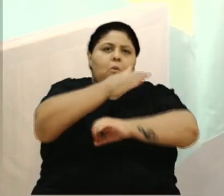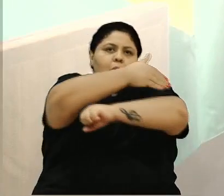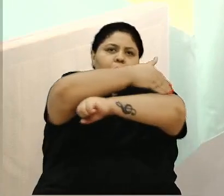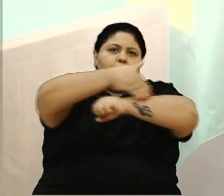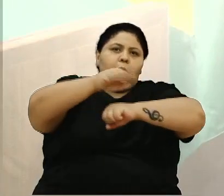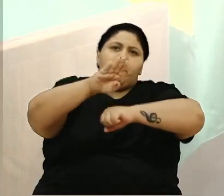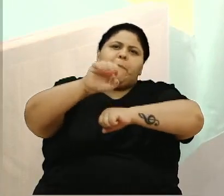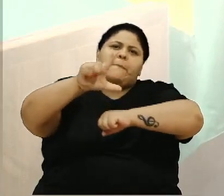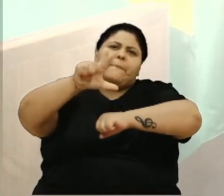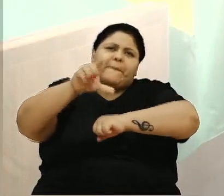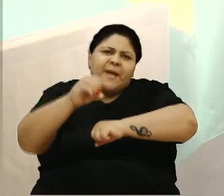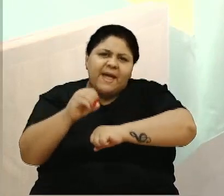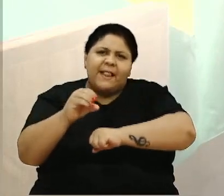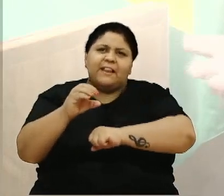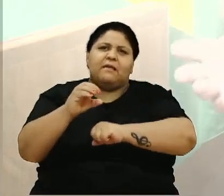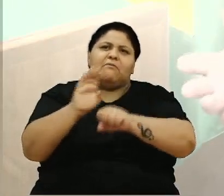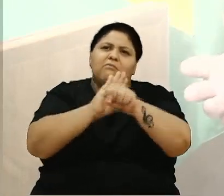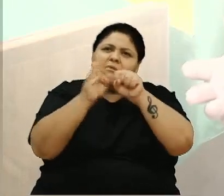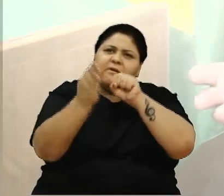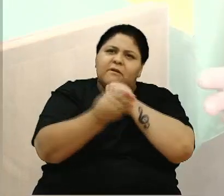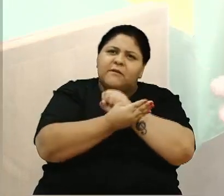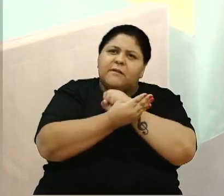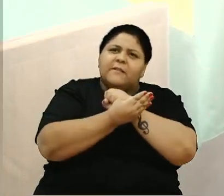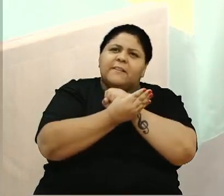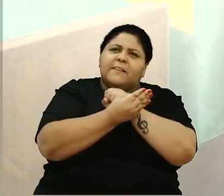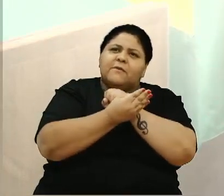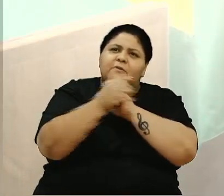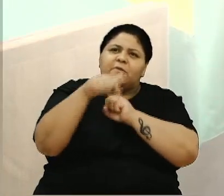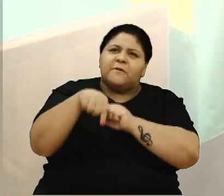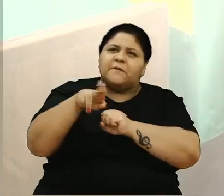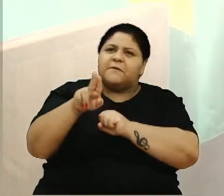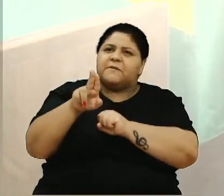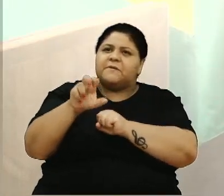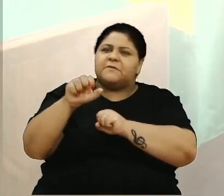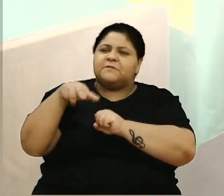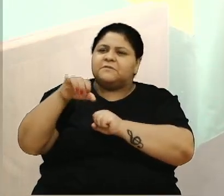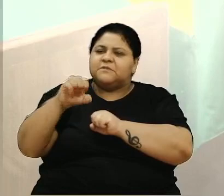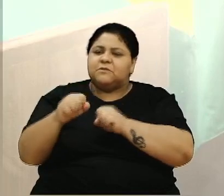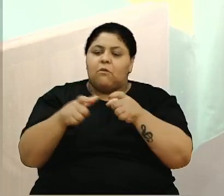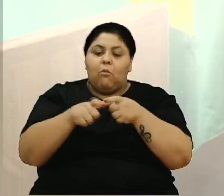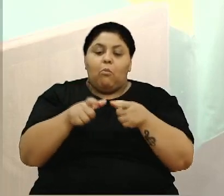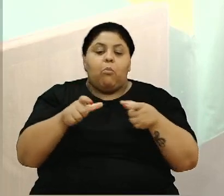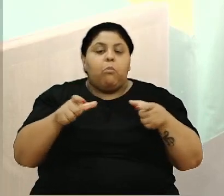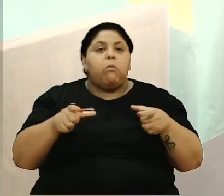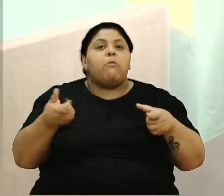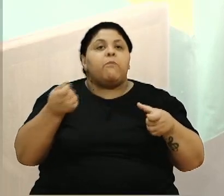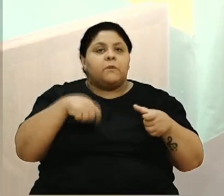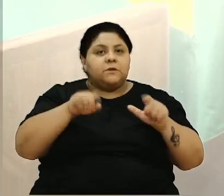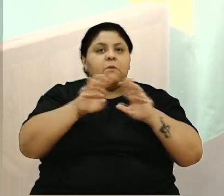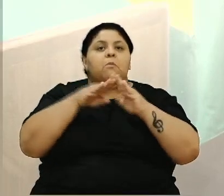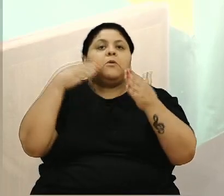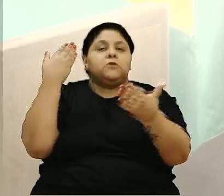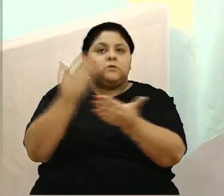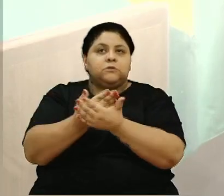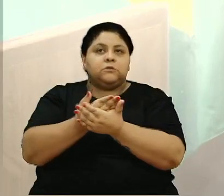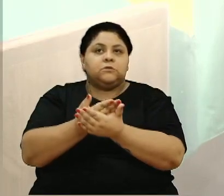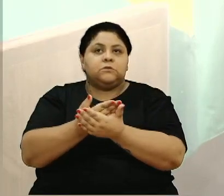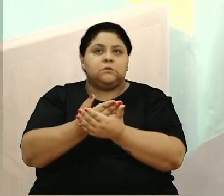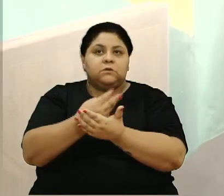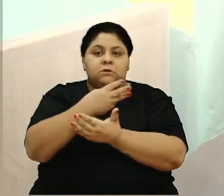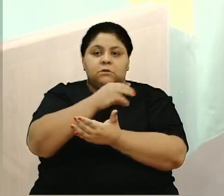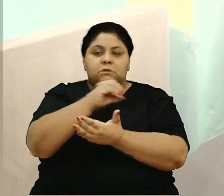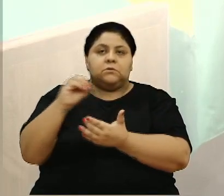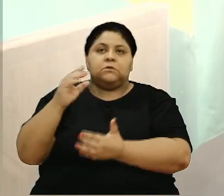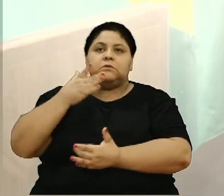Belo, Canyon, é uma região que cresceu muito e precisamos então sim de uma escola infantil para 300 crianças,